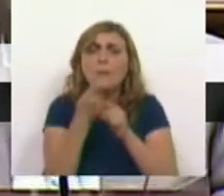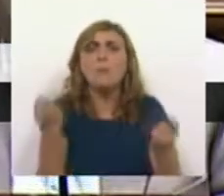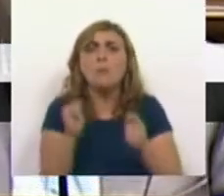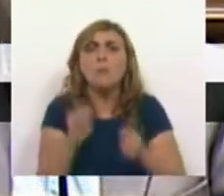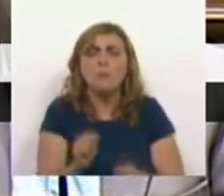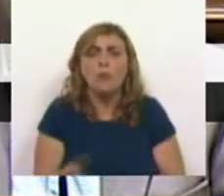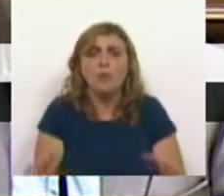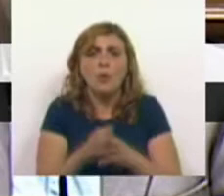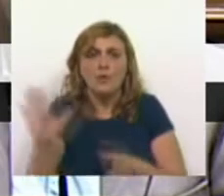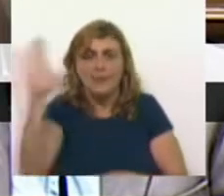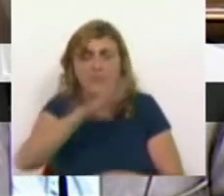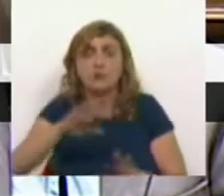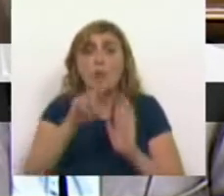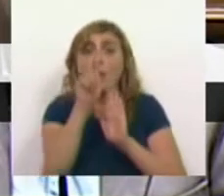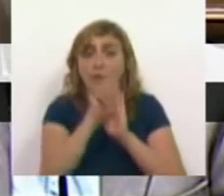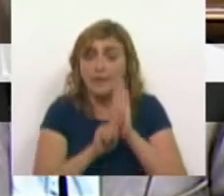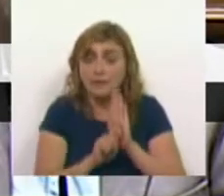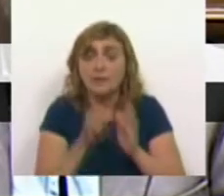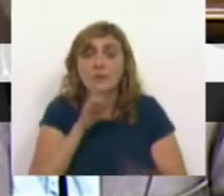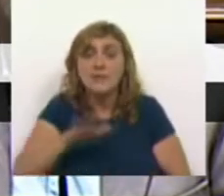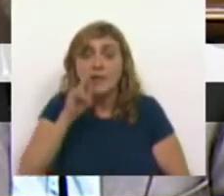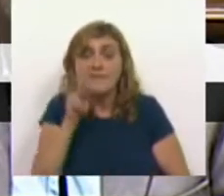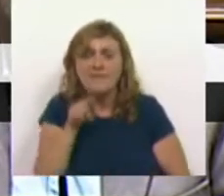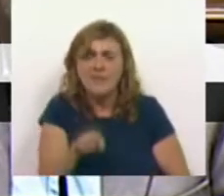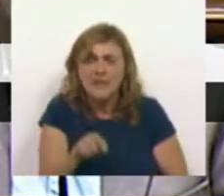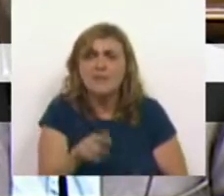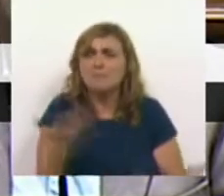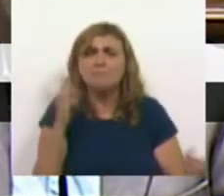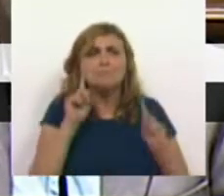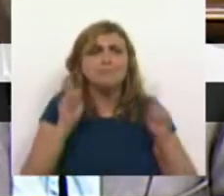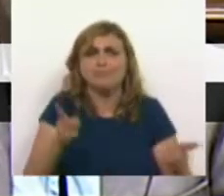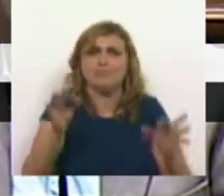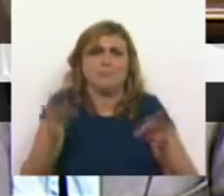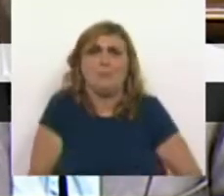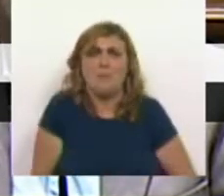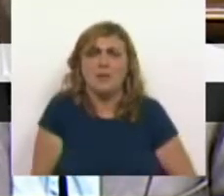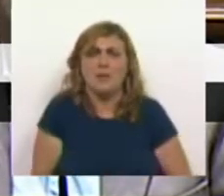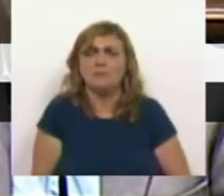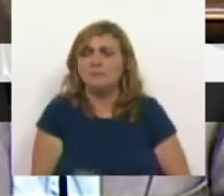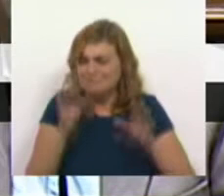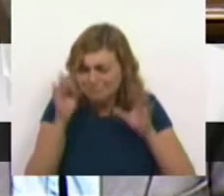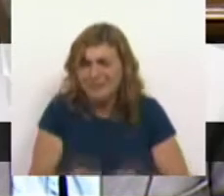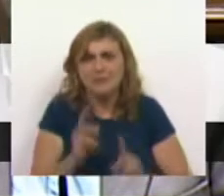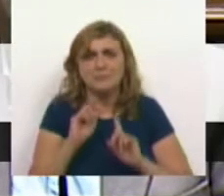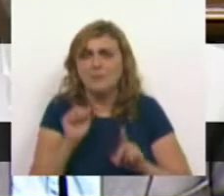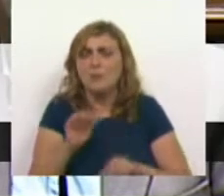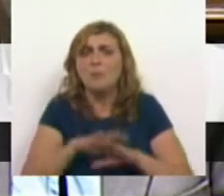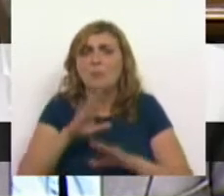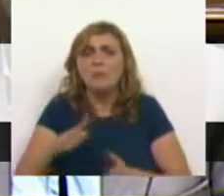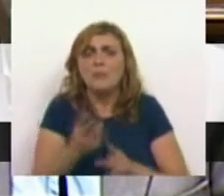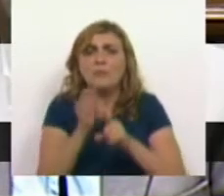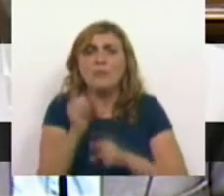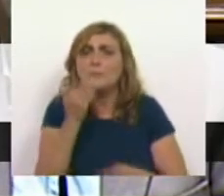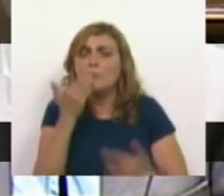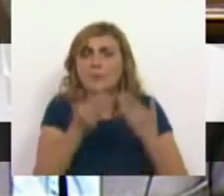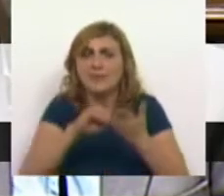pelo Conselho Nacional de Ética para as Ciências da Vida e ignorou mesmo, com soberba, a trajetória da